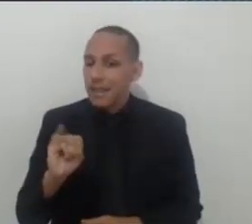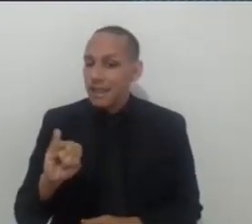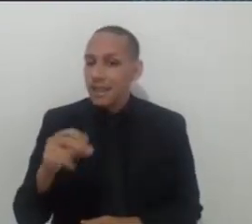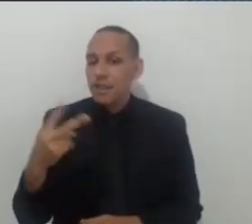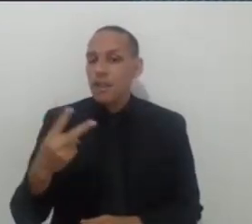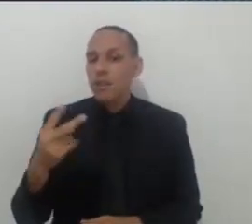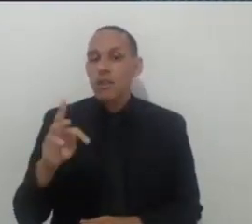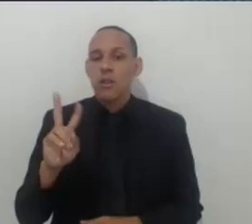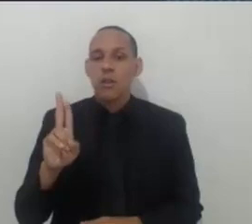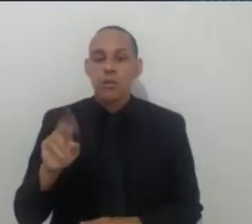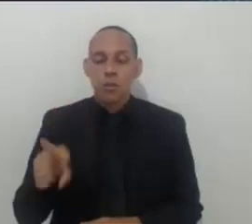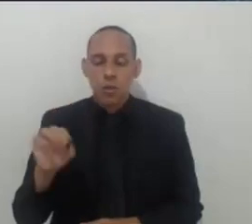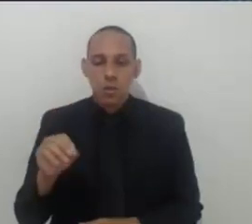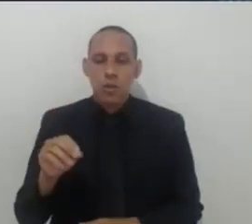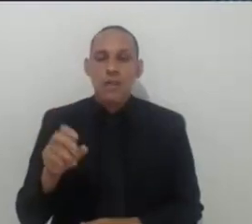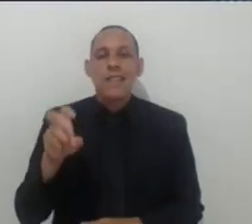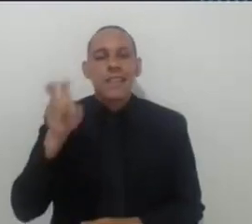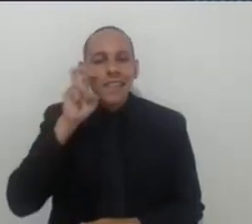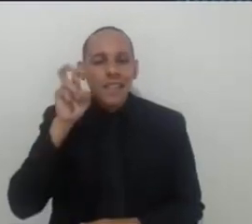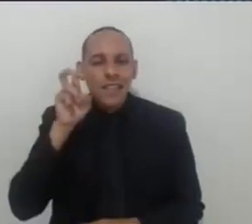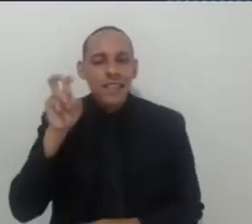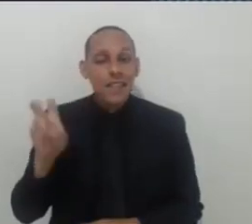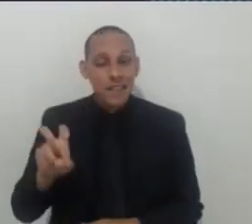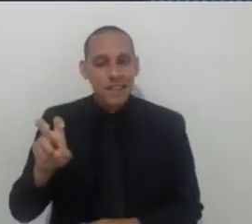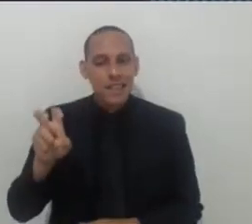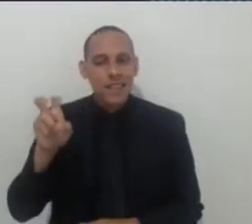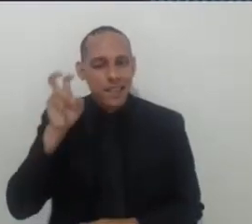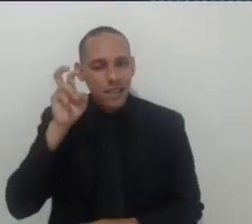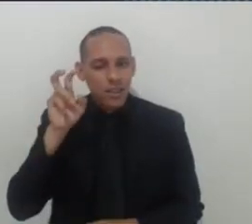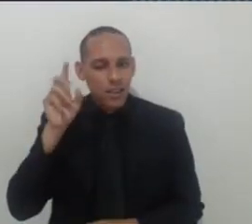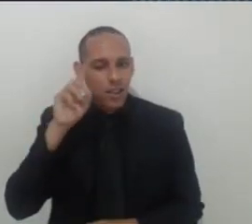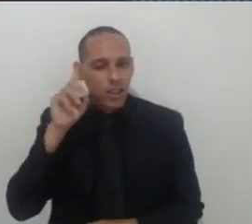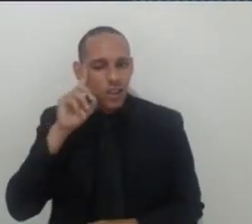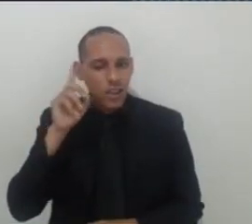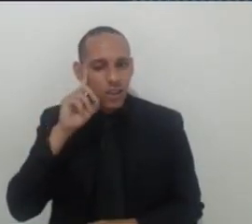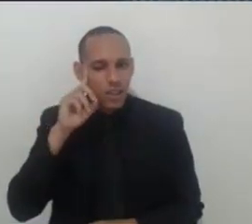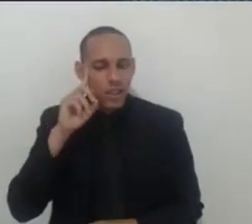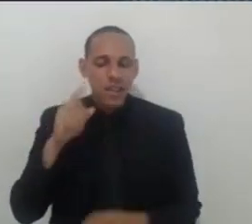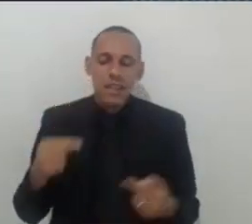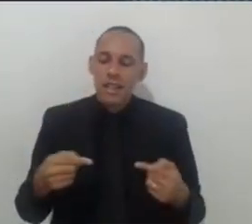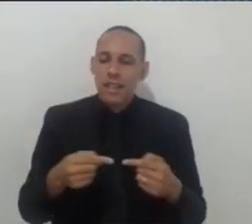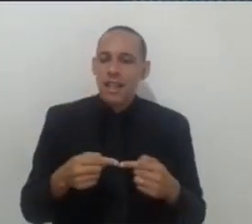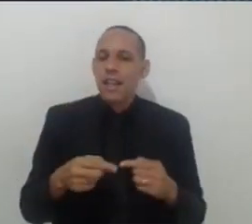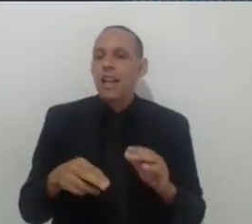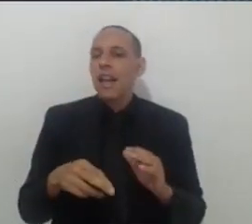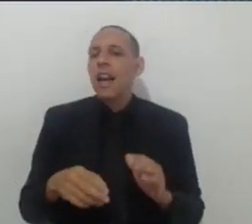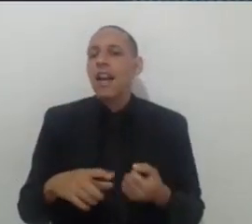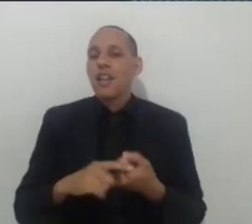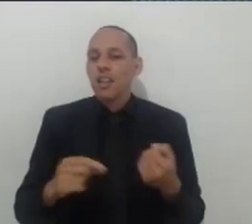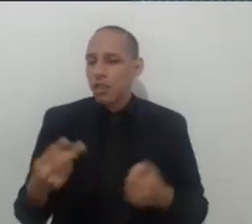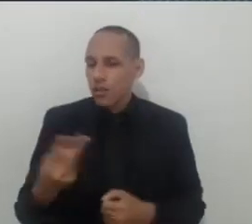quinquênio subsequente a este, com arrimo no artigo 2º da resolução TCE número